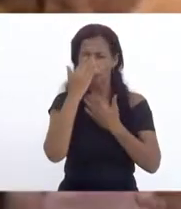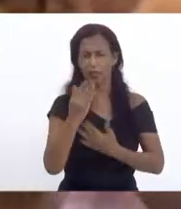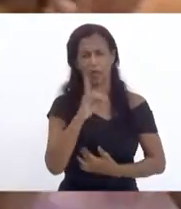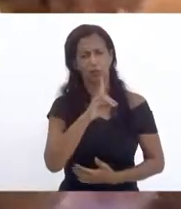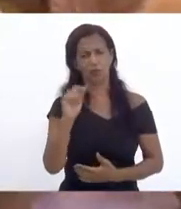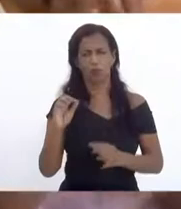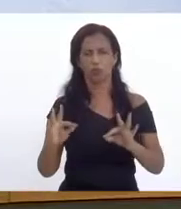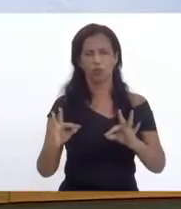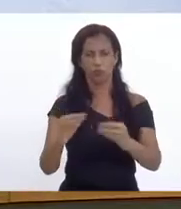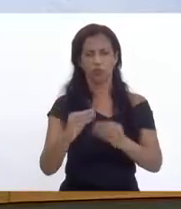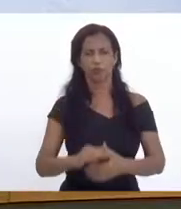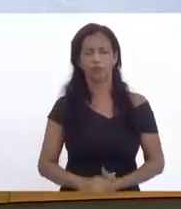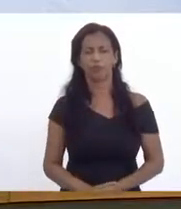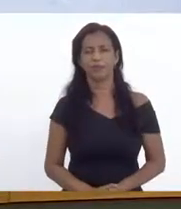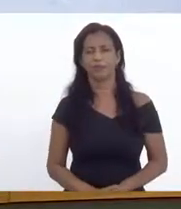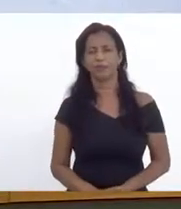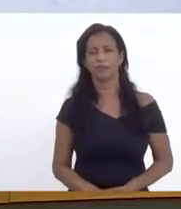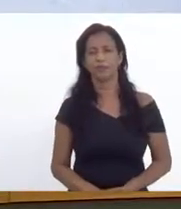todos.